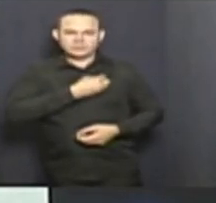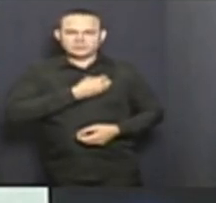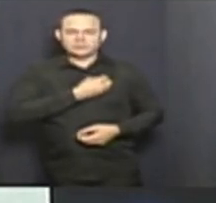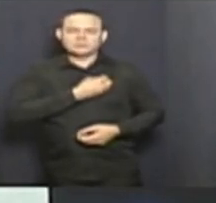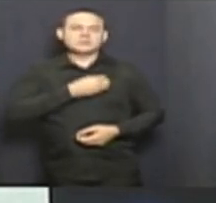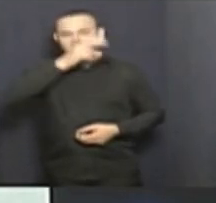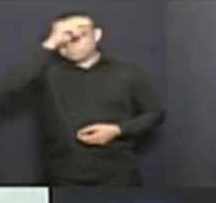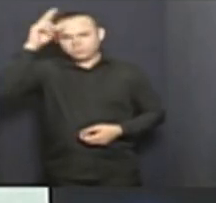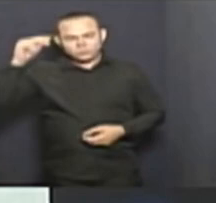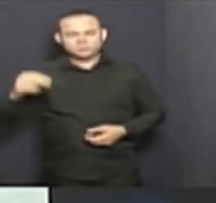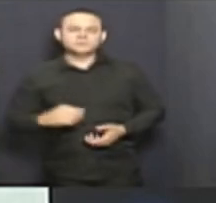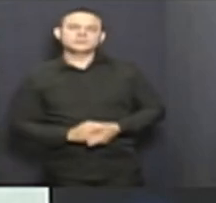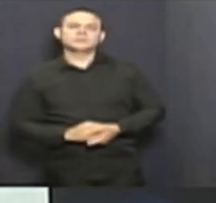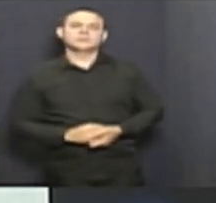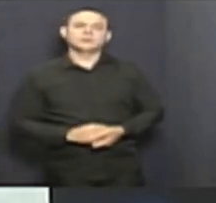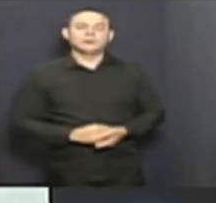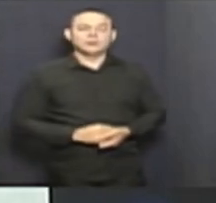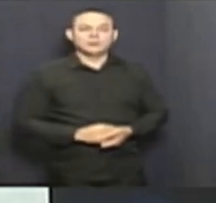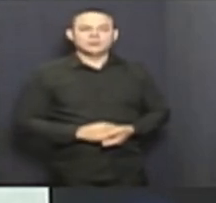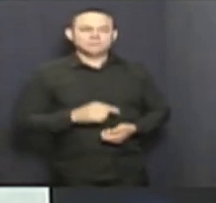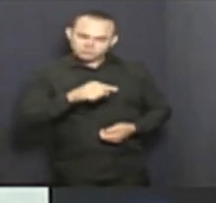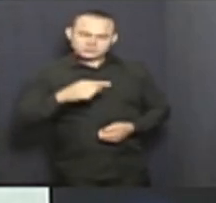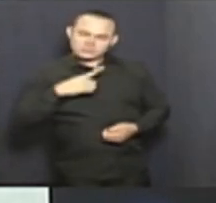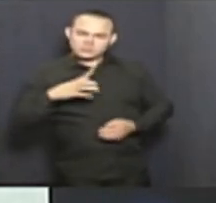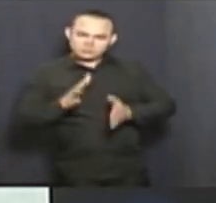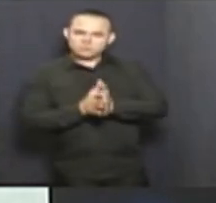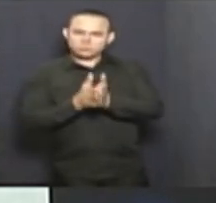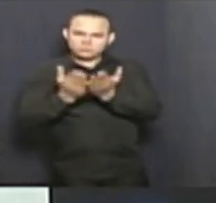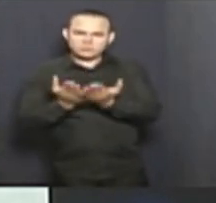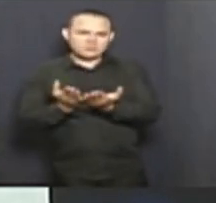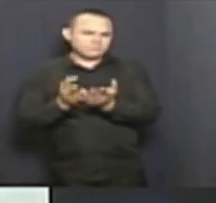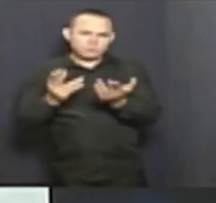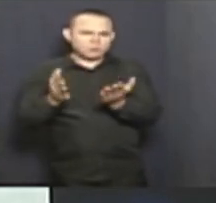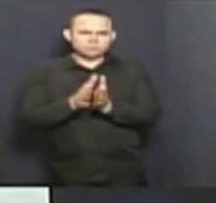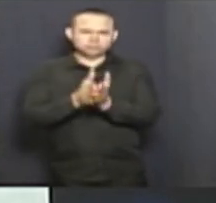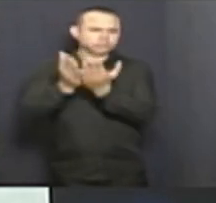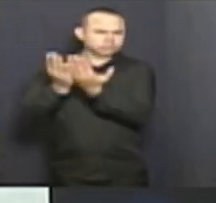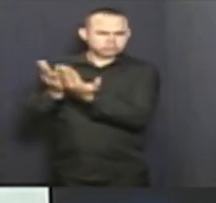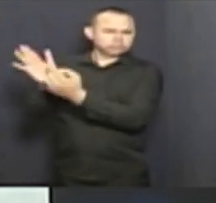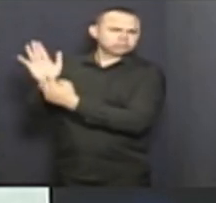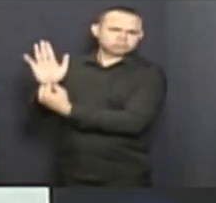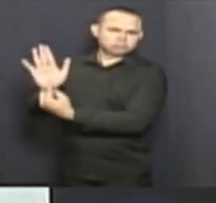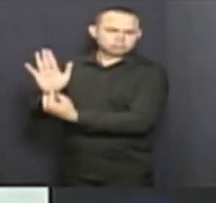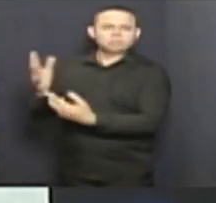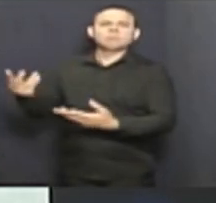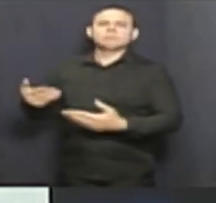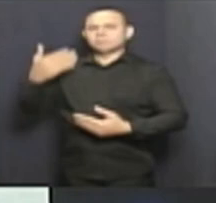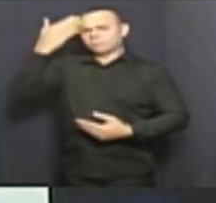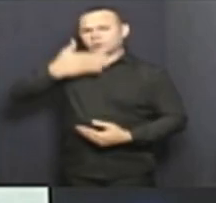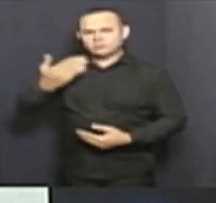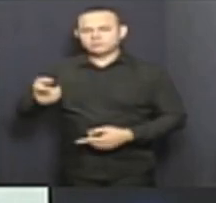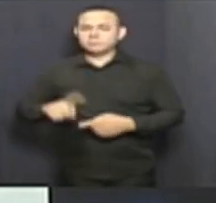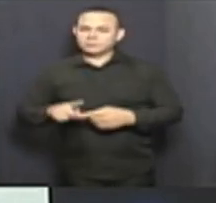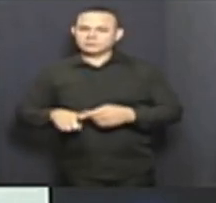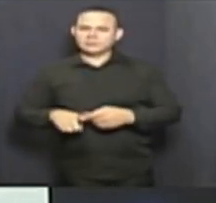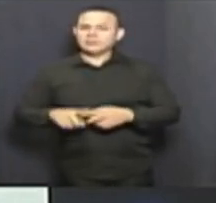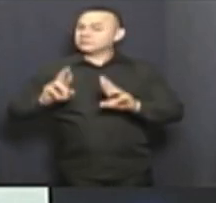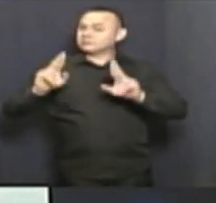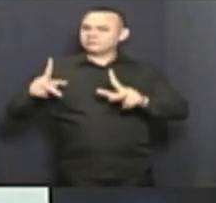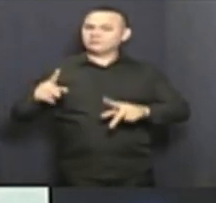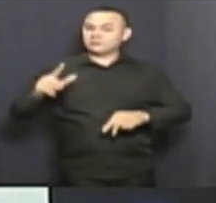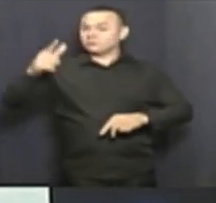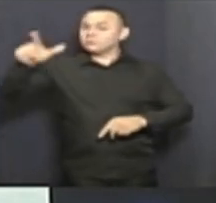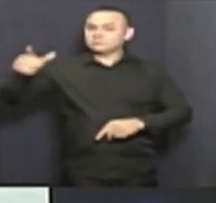na vida pública você tem um livro aberto e presta contas diferente de algumas pessoas que quando saiu